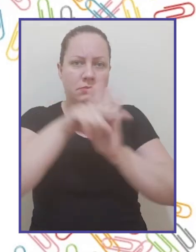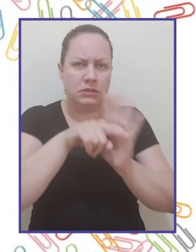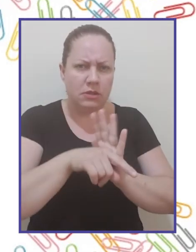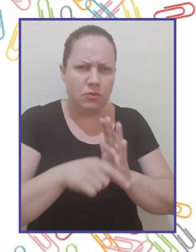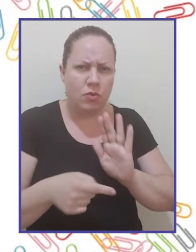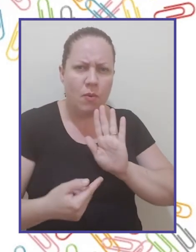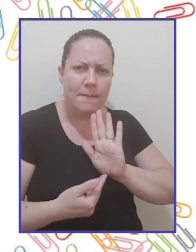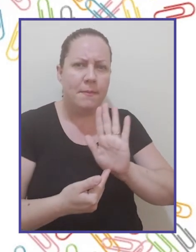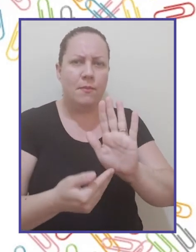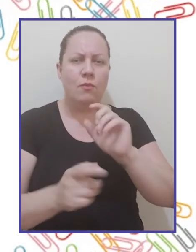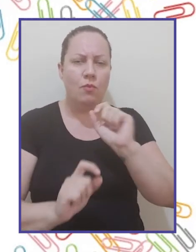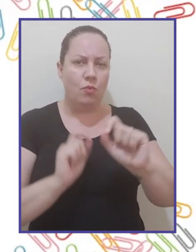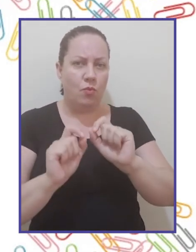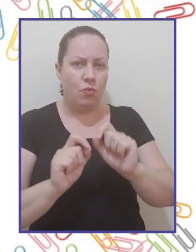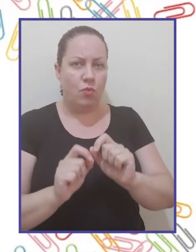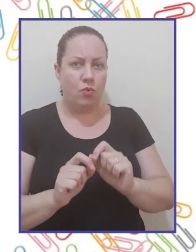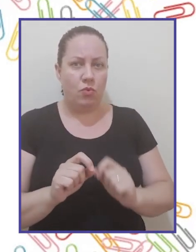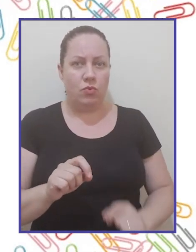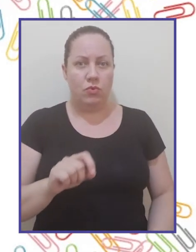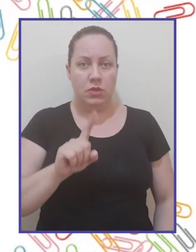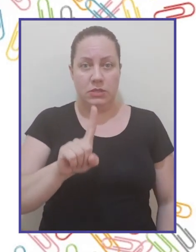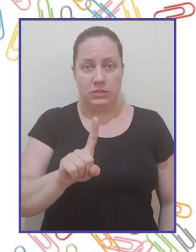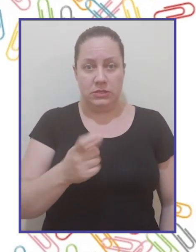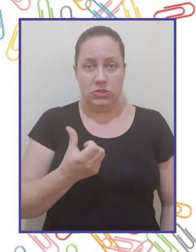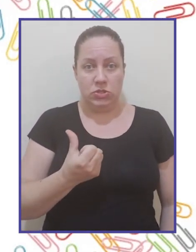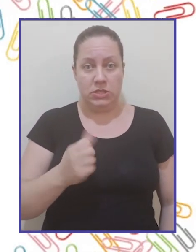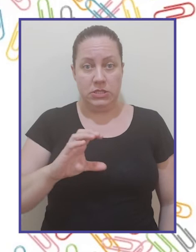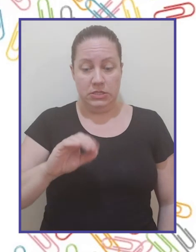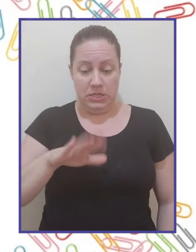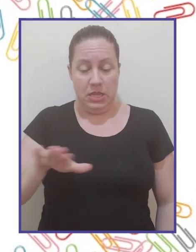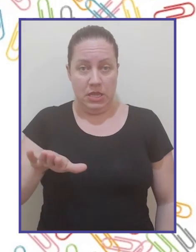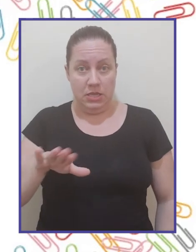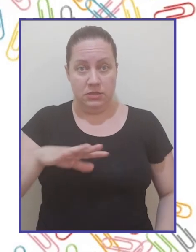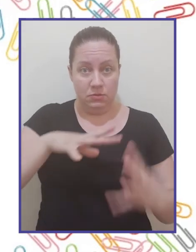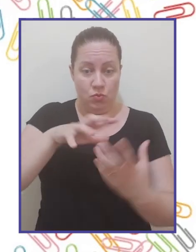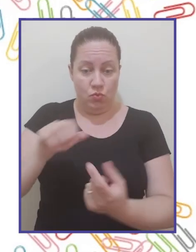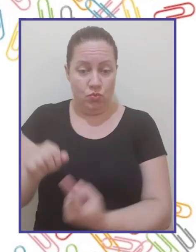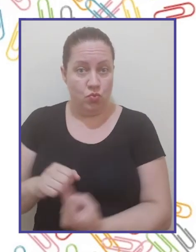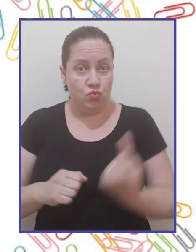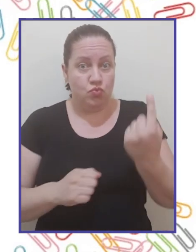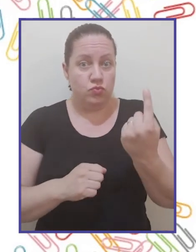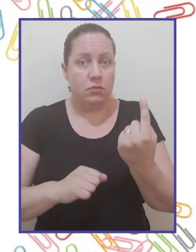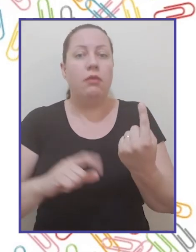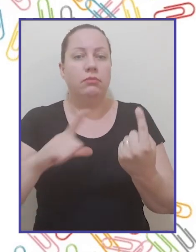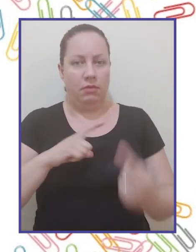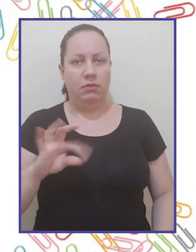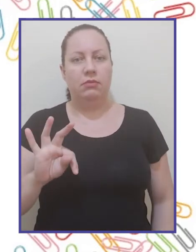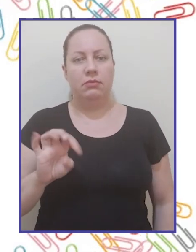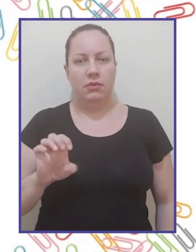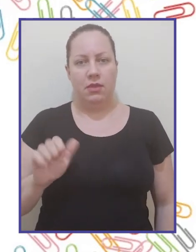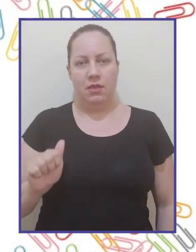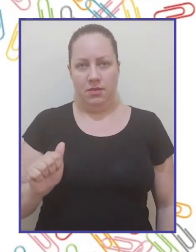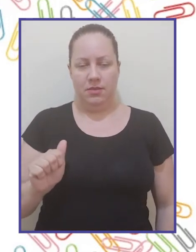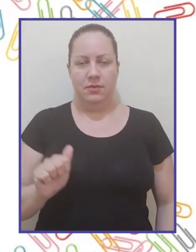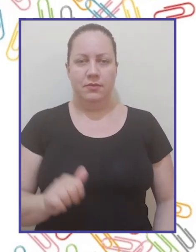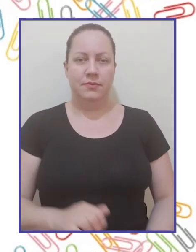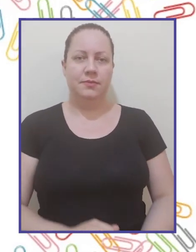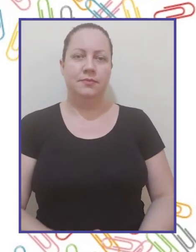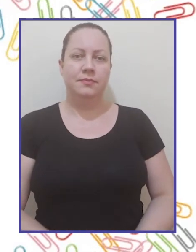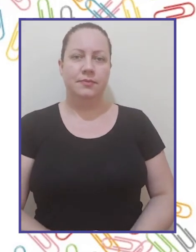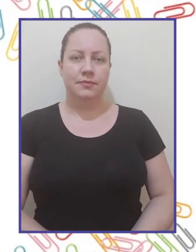e pesquisadores apontam que uma a cada 160 crianças no mundo nascem com TEA.